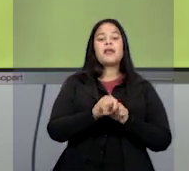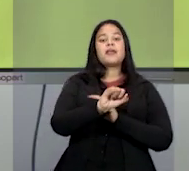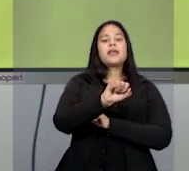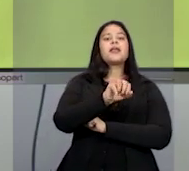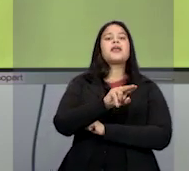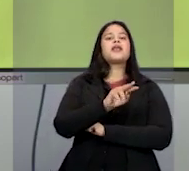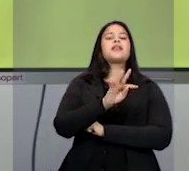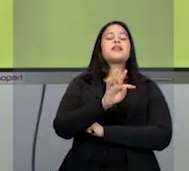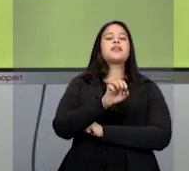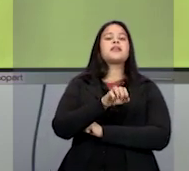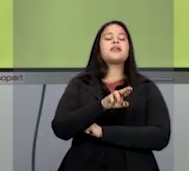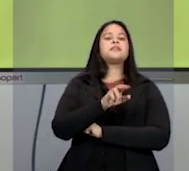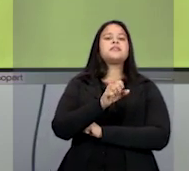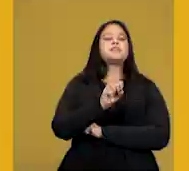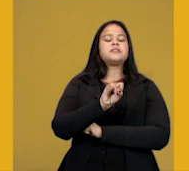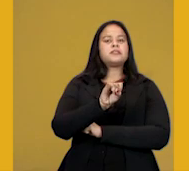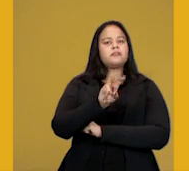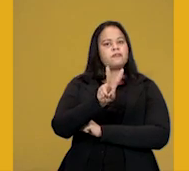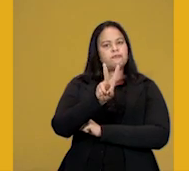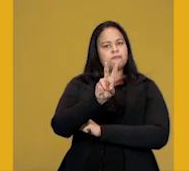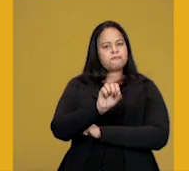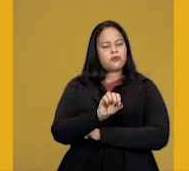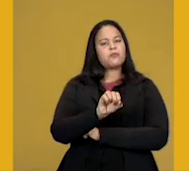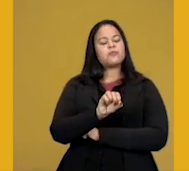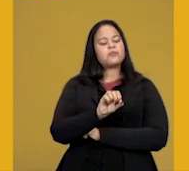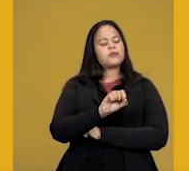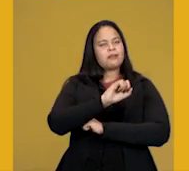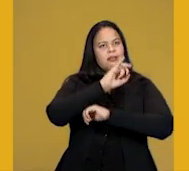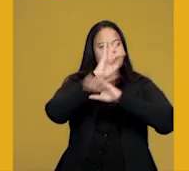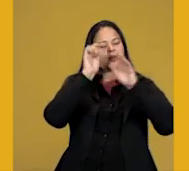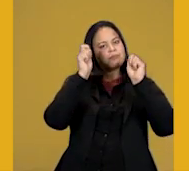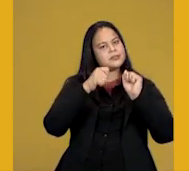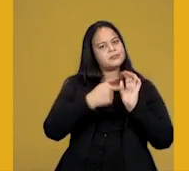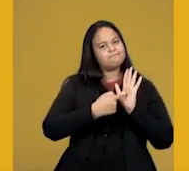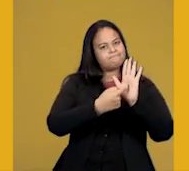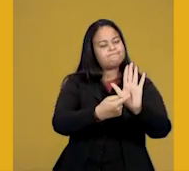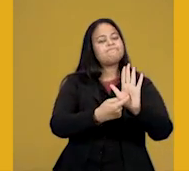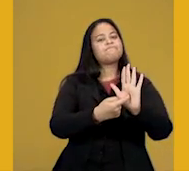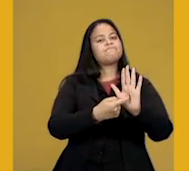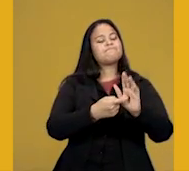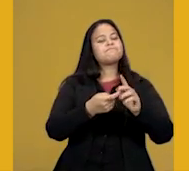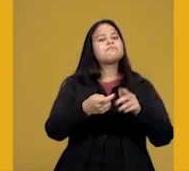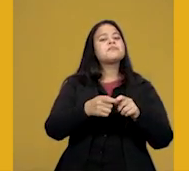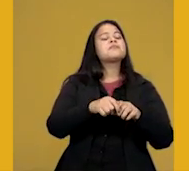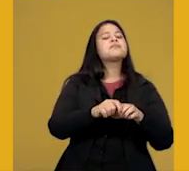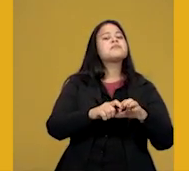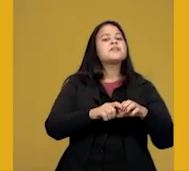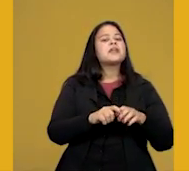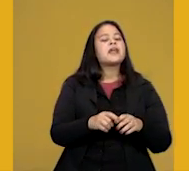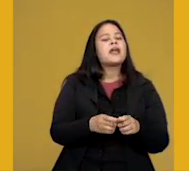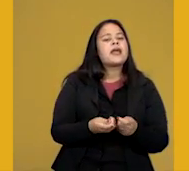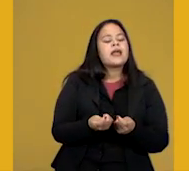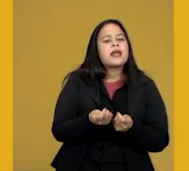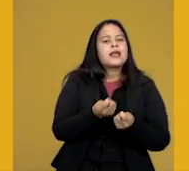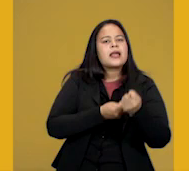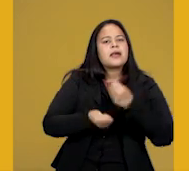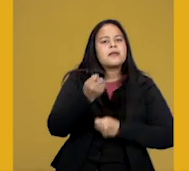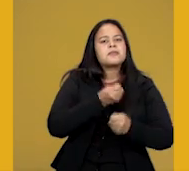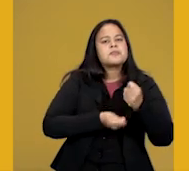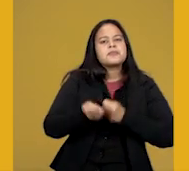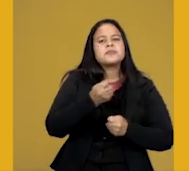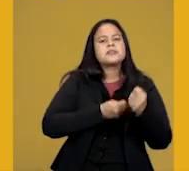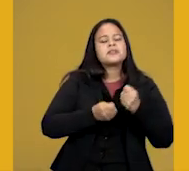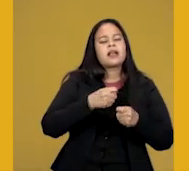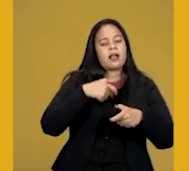intensivo, claro, não podemos deixar de destacá-lo, né, que emprega capitais, mecanização e mão de obra mais qualificada.